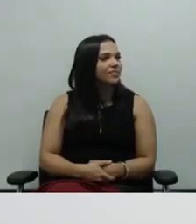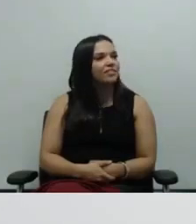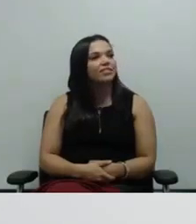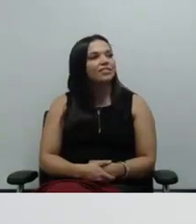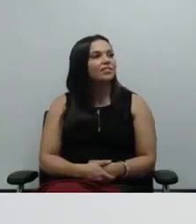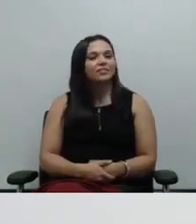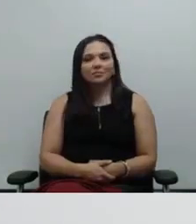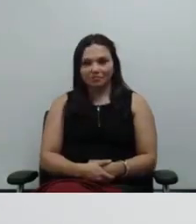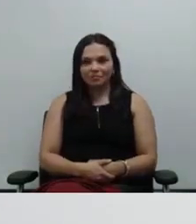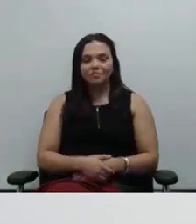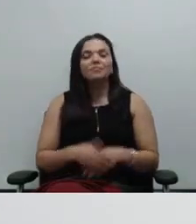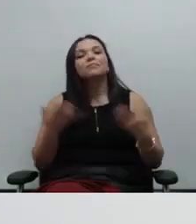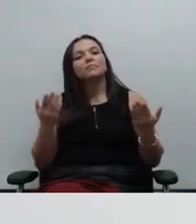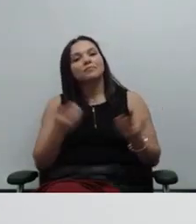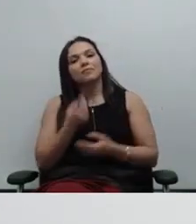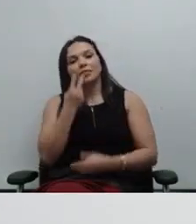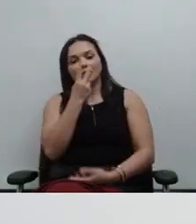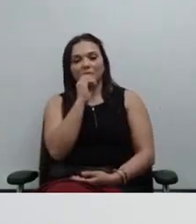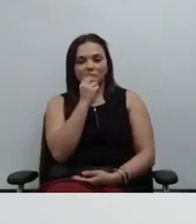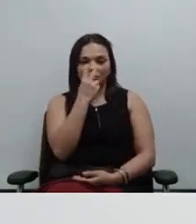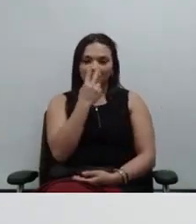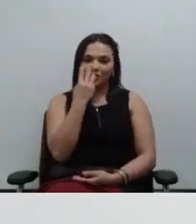o